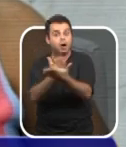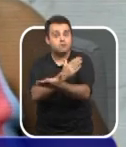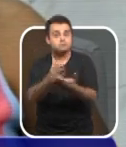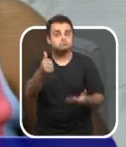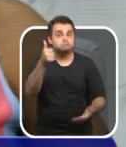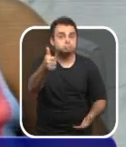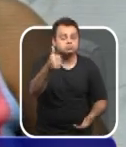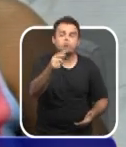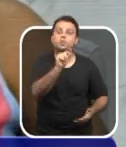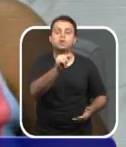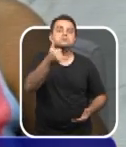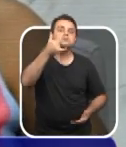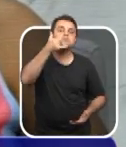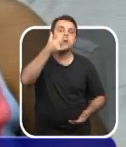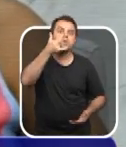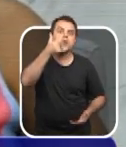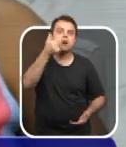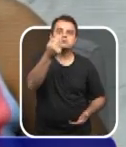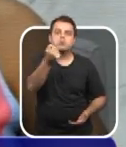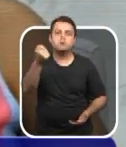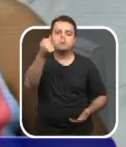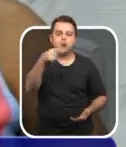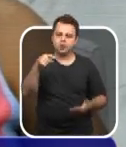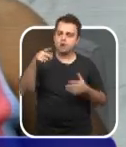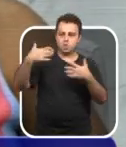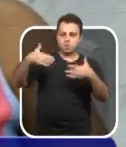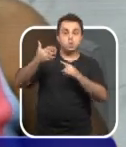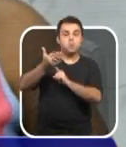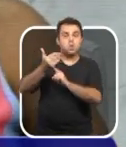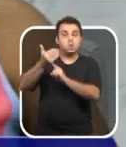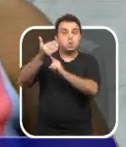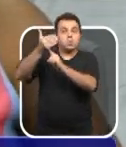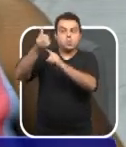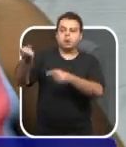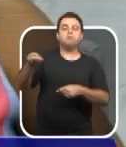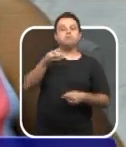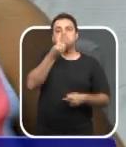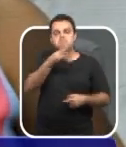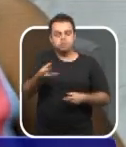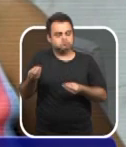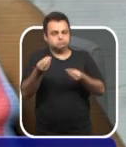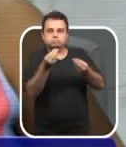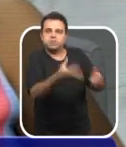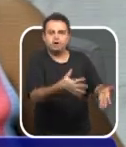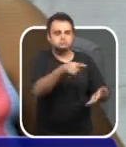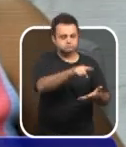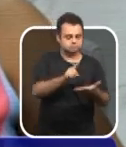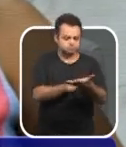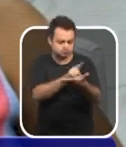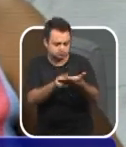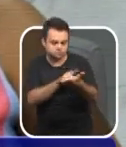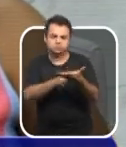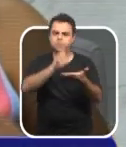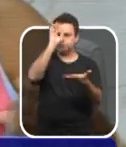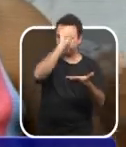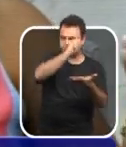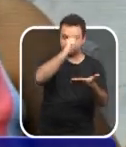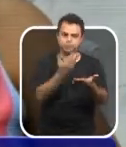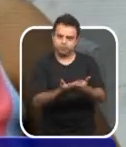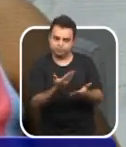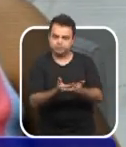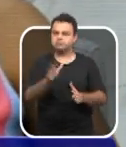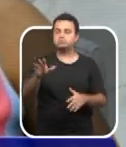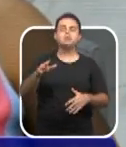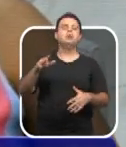empenharam em ter um celular melhor na tecnologia para poder ter acesso ao material escolar. Não era todos os pais que iam